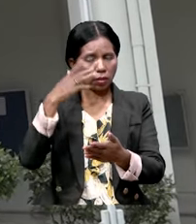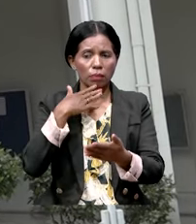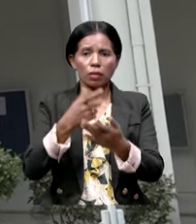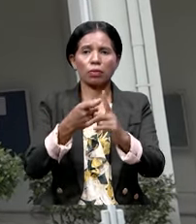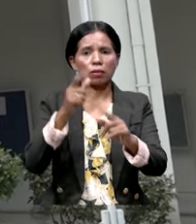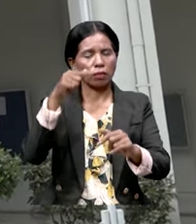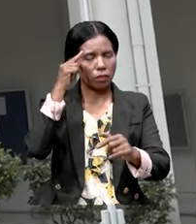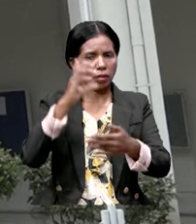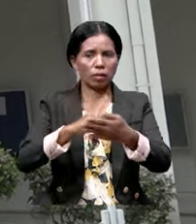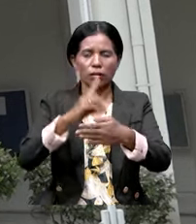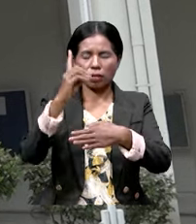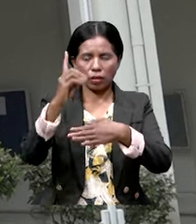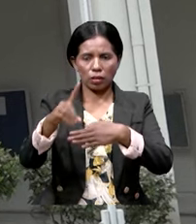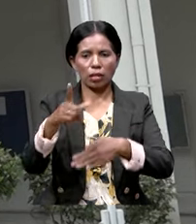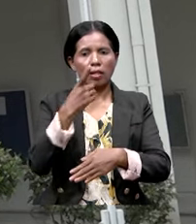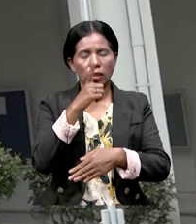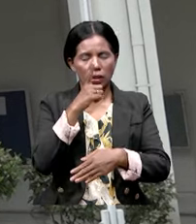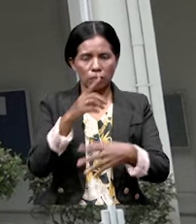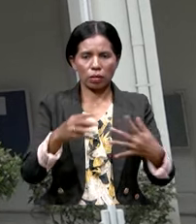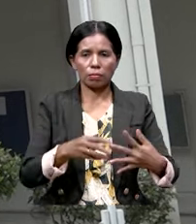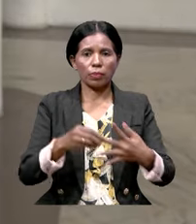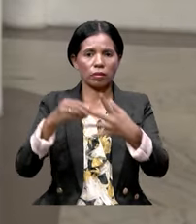governo atu desenvolve lian oficial ho dia.